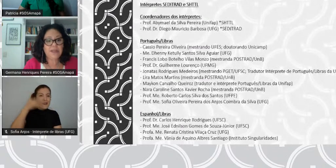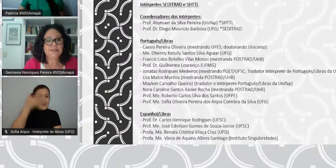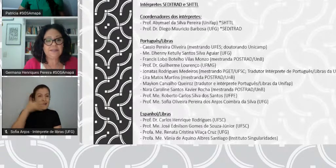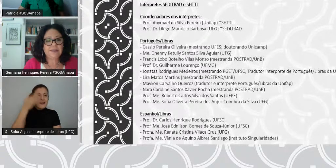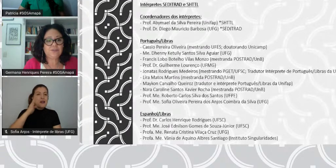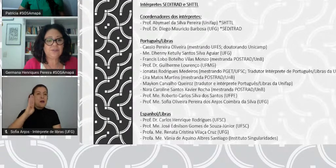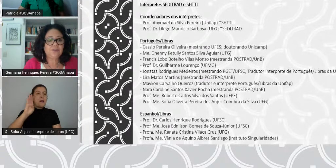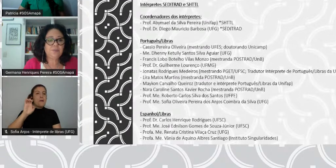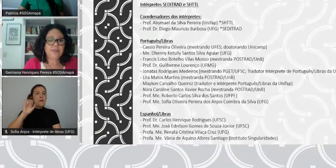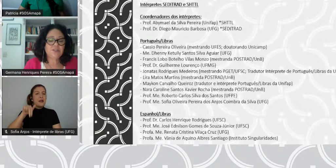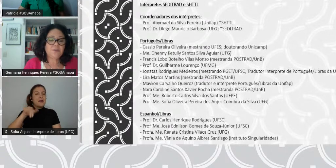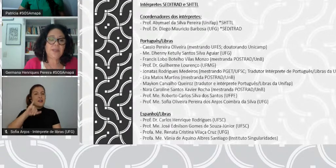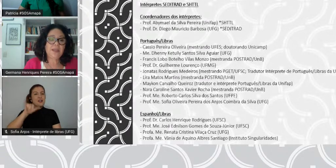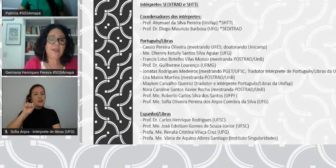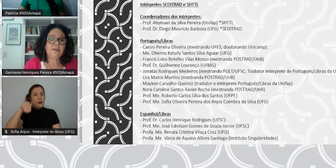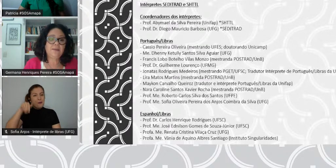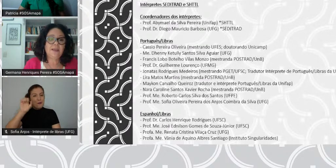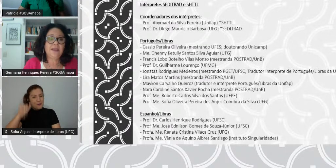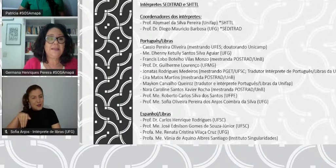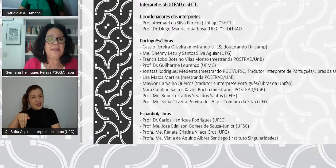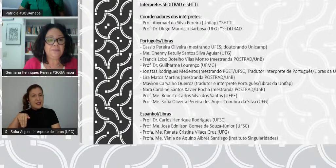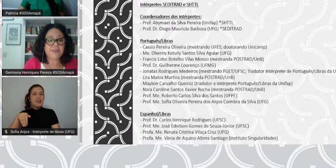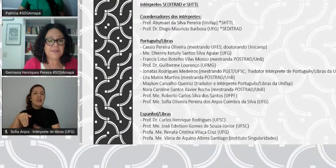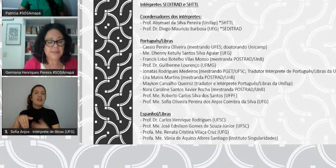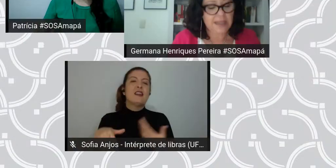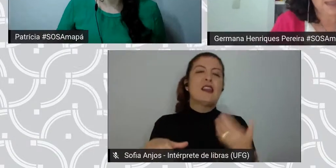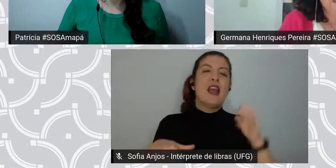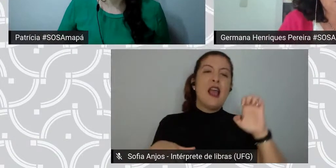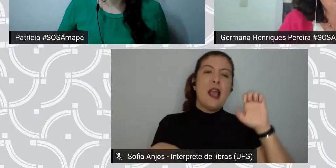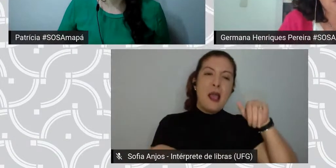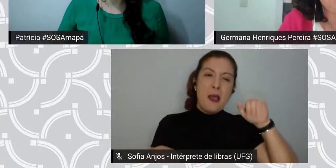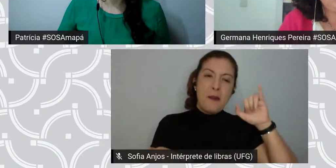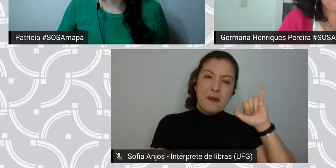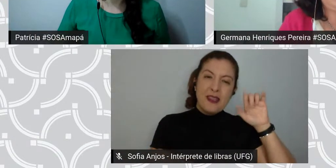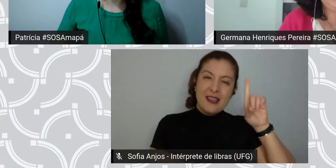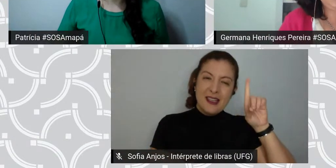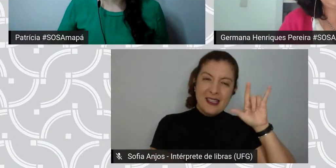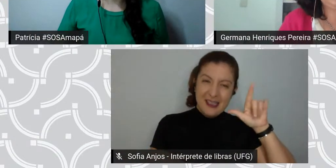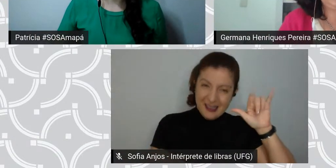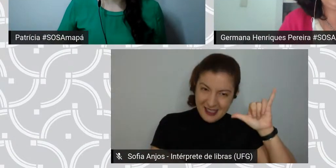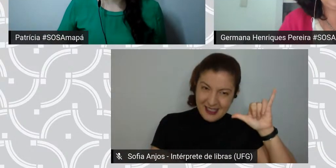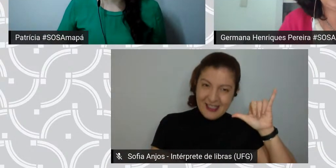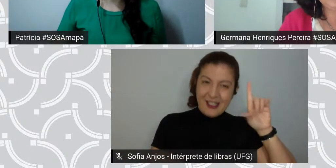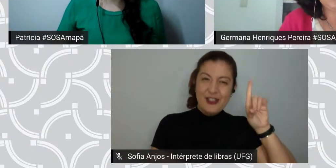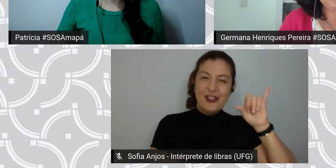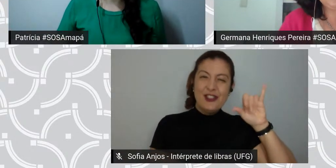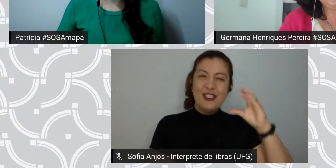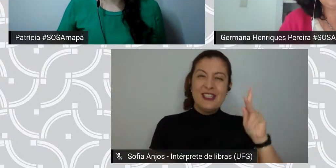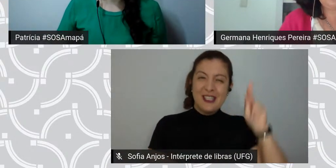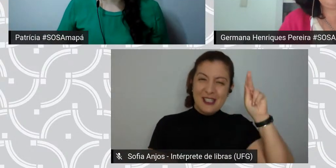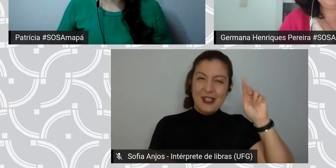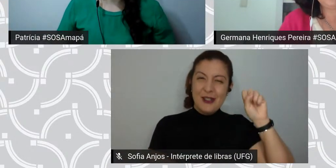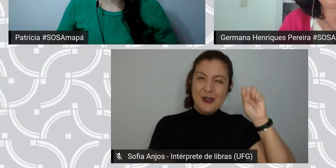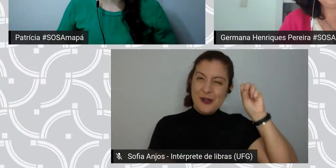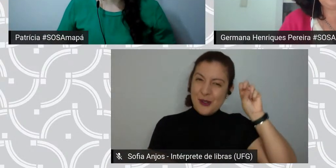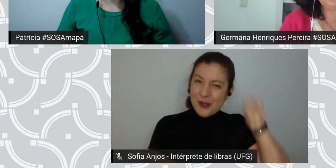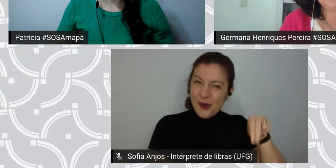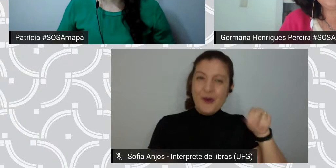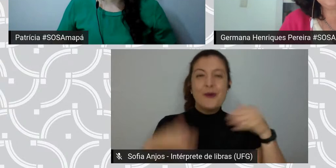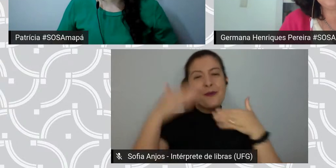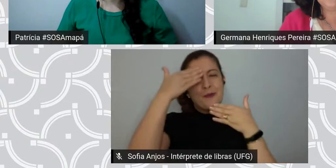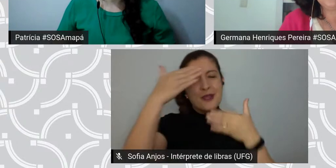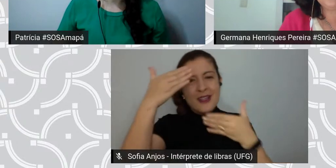Dickinson, de tradução de Benjamin em Libras. Então, muito obrigada a todos vocês, tá? Obrigada